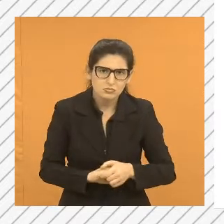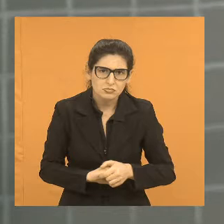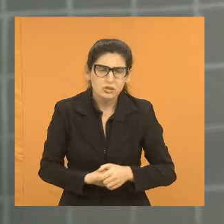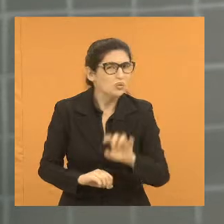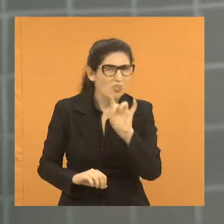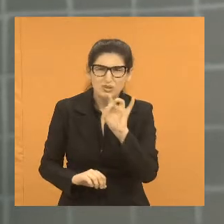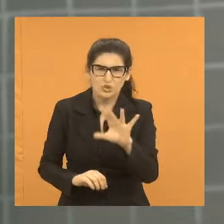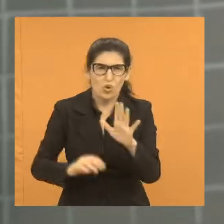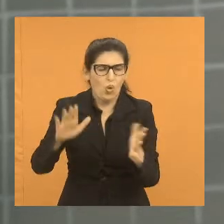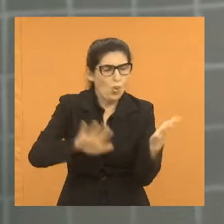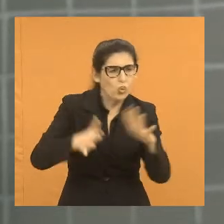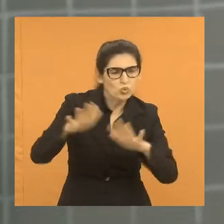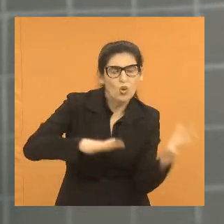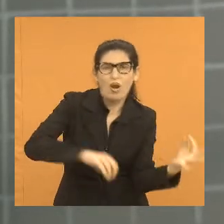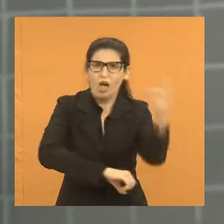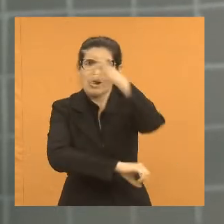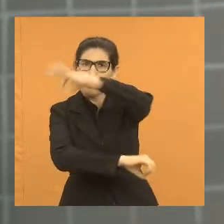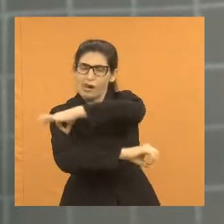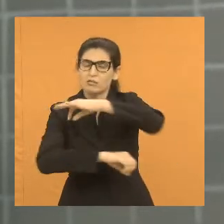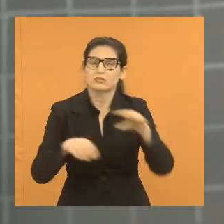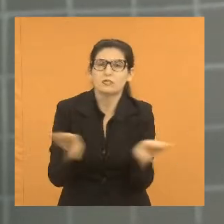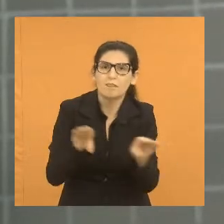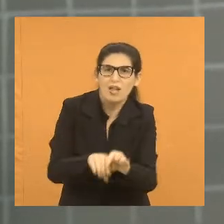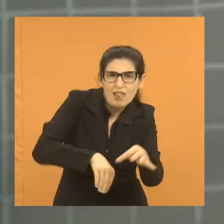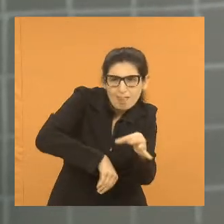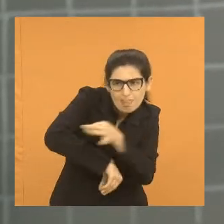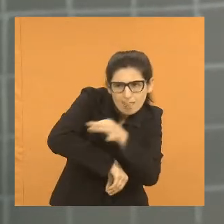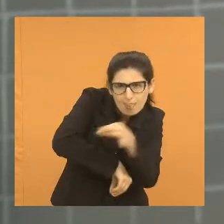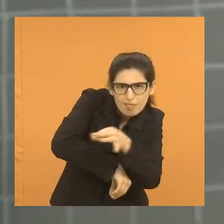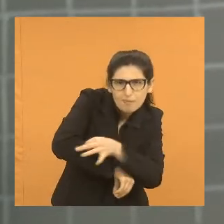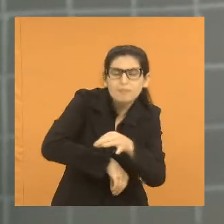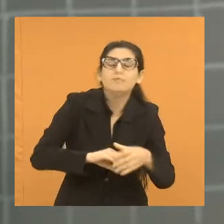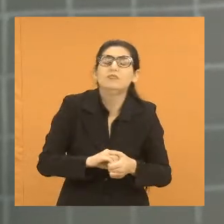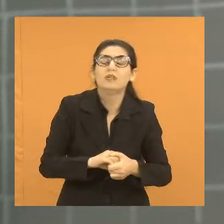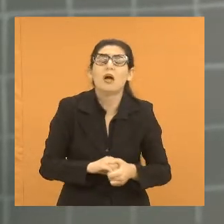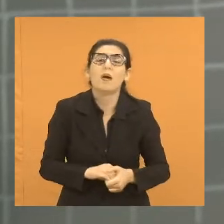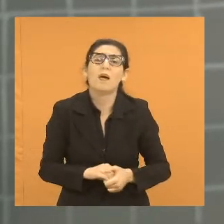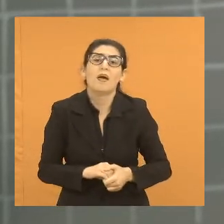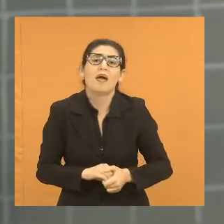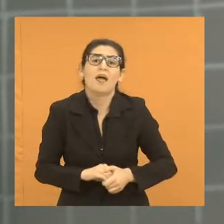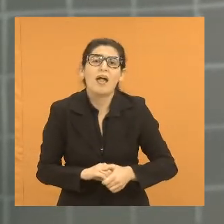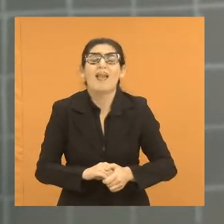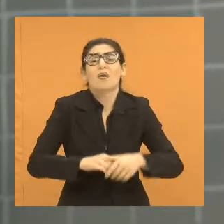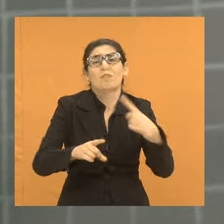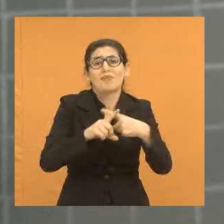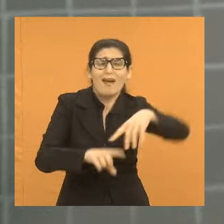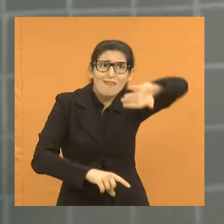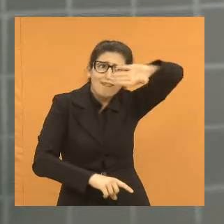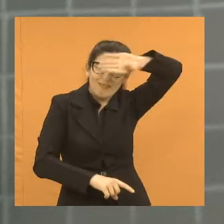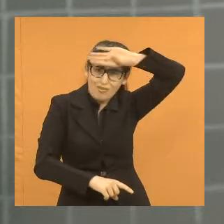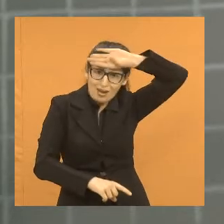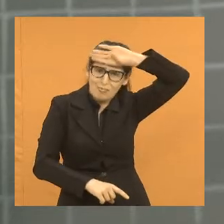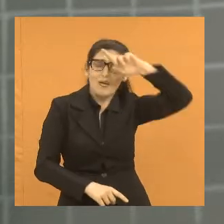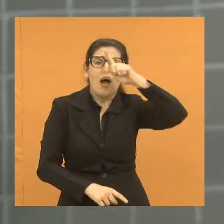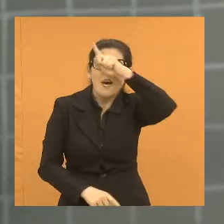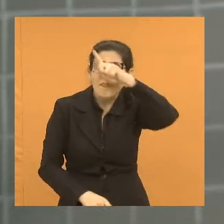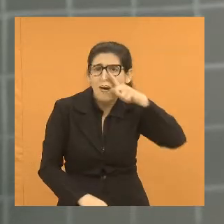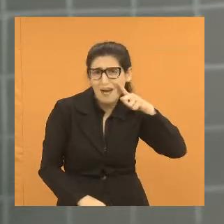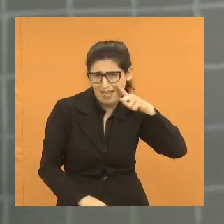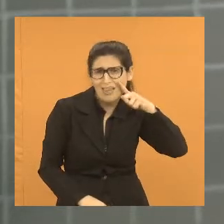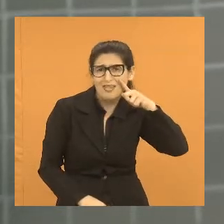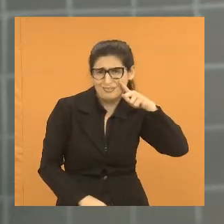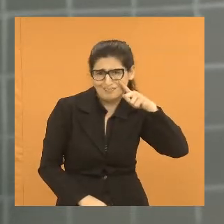controle da dengue, zika e chikungunya. O Aedes aegypti é um vetor potencial da febre amarela e,